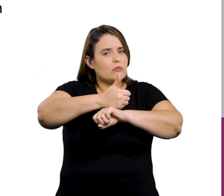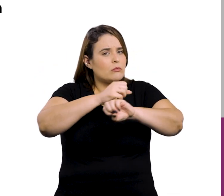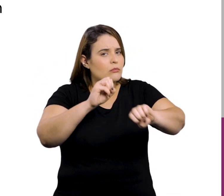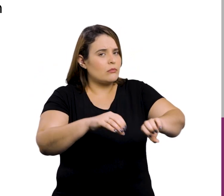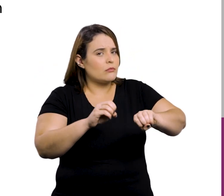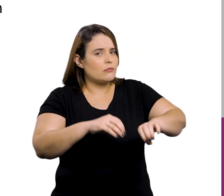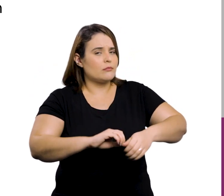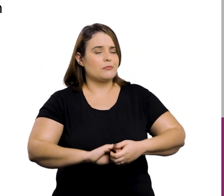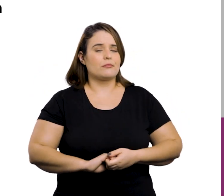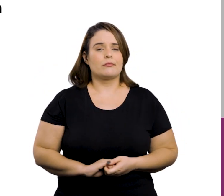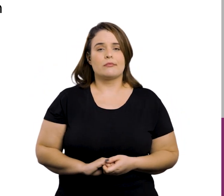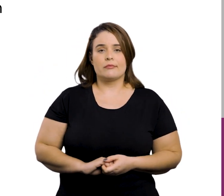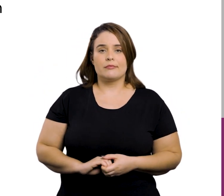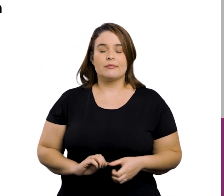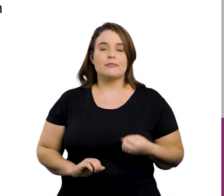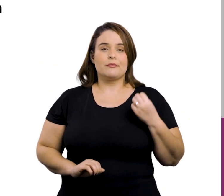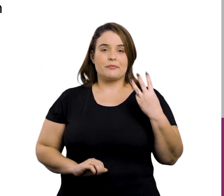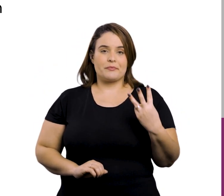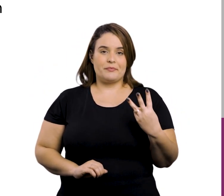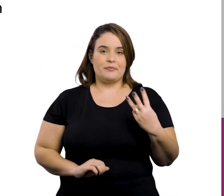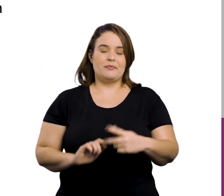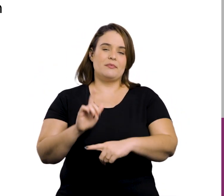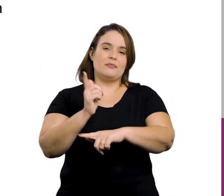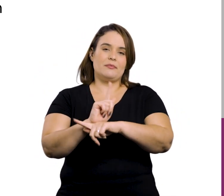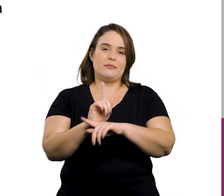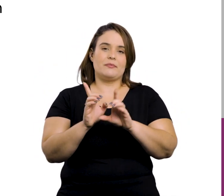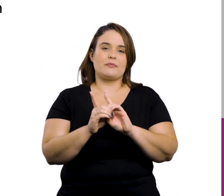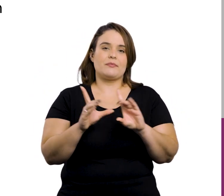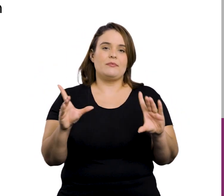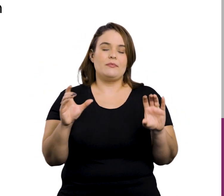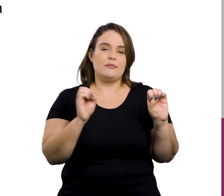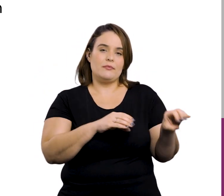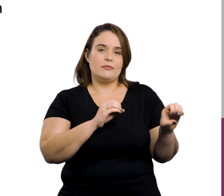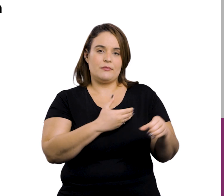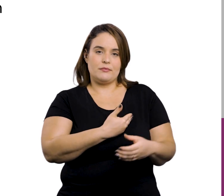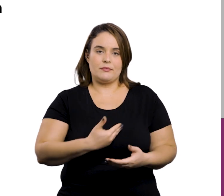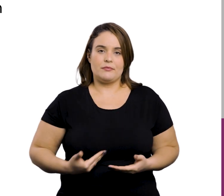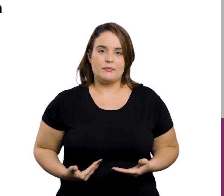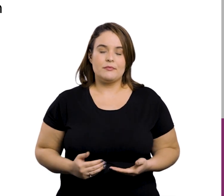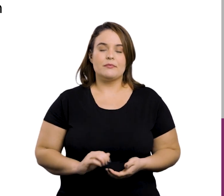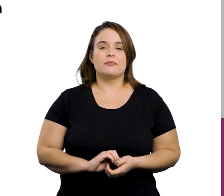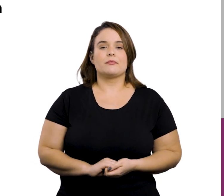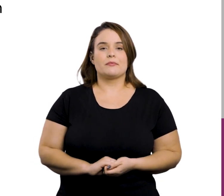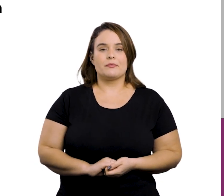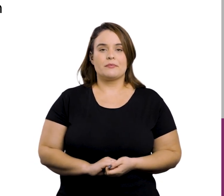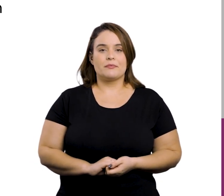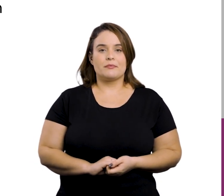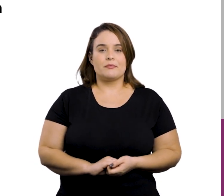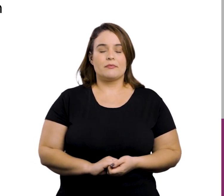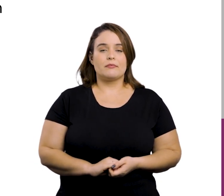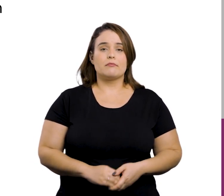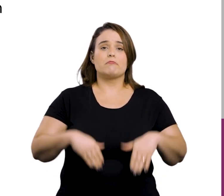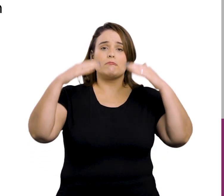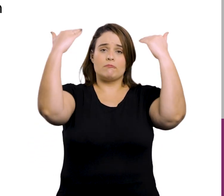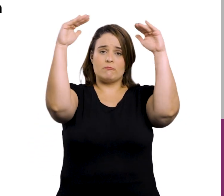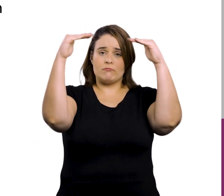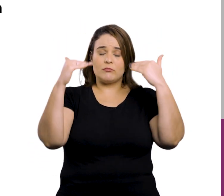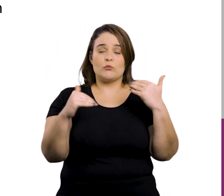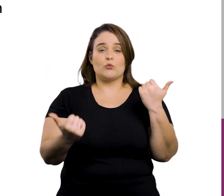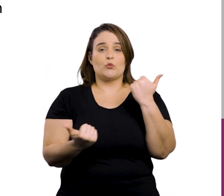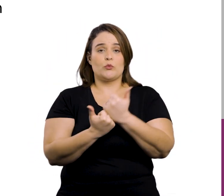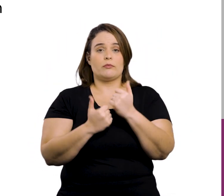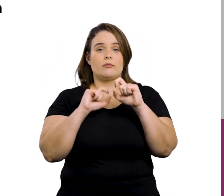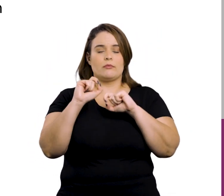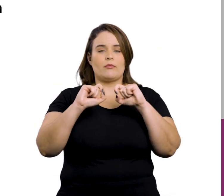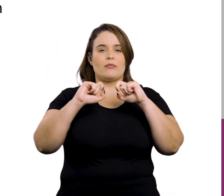da educação. 3. Gestão democrática do ensino público. As relações horizontais são